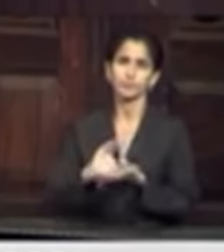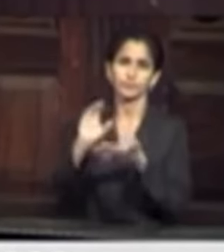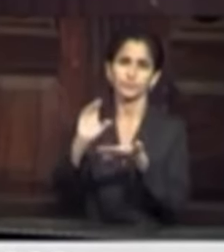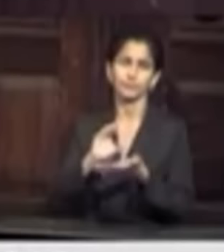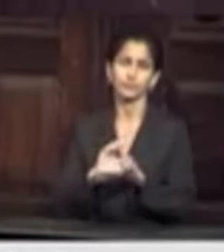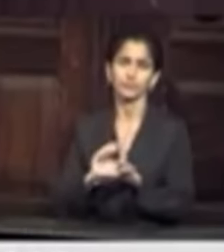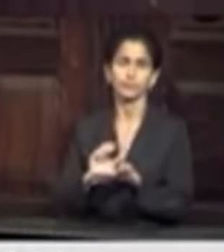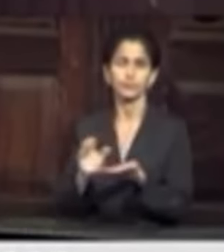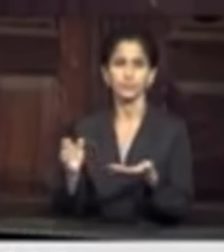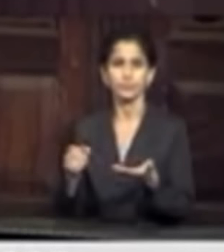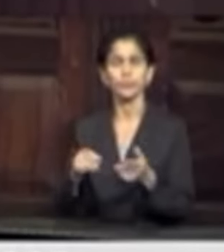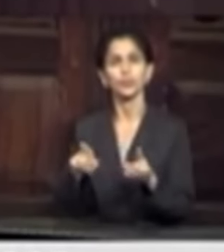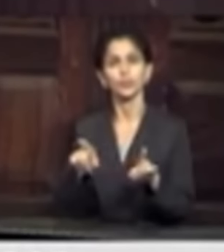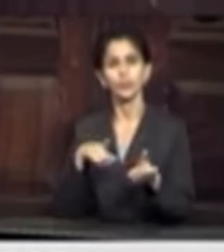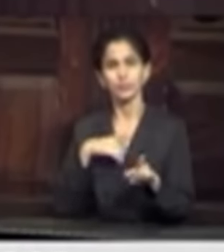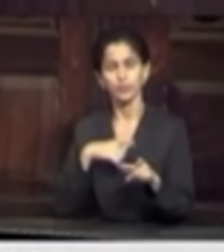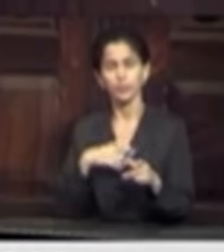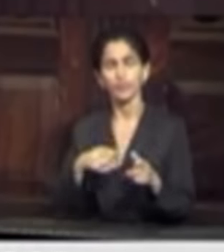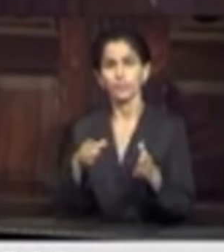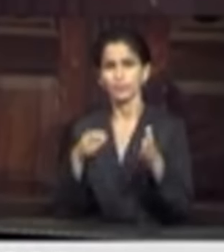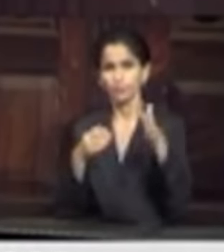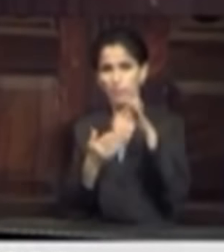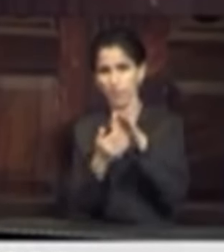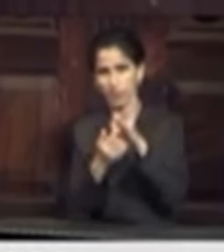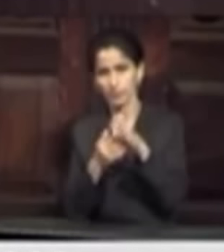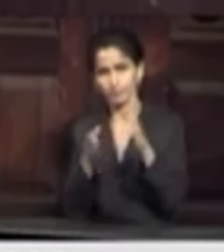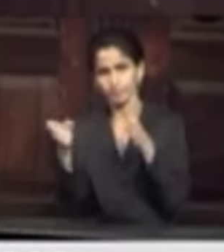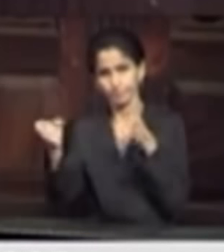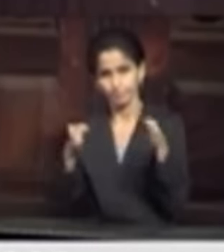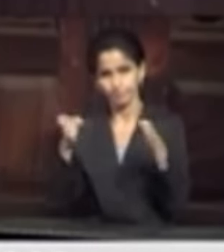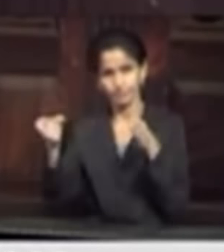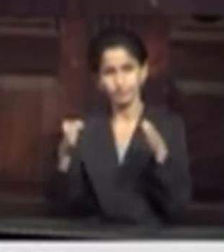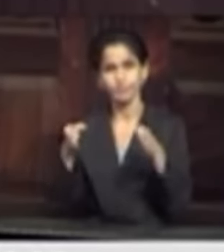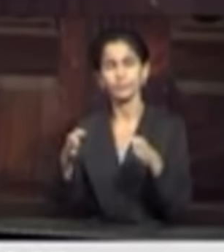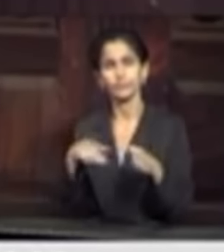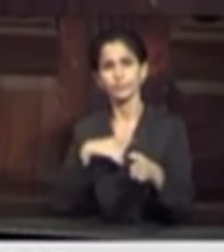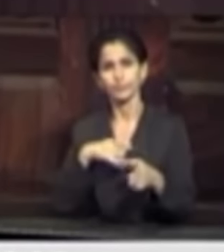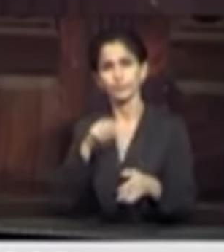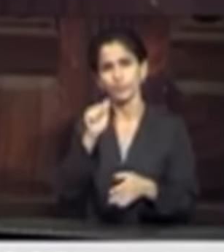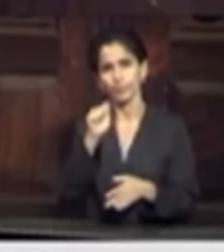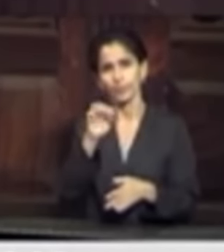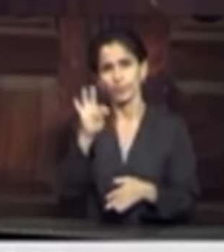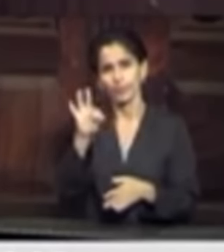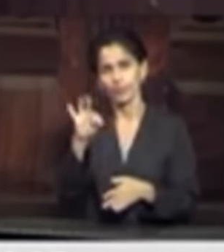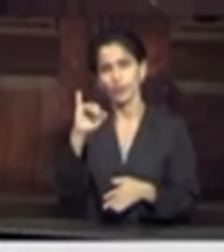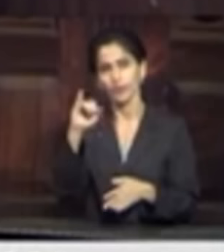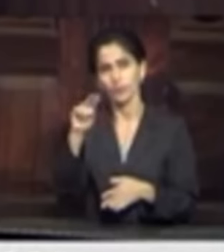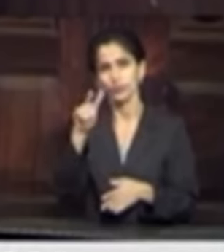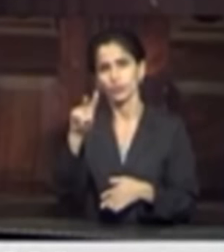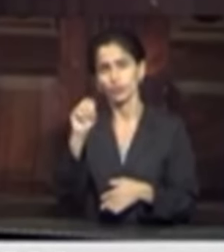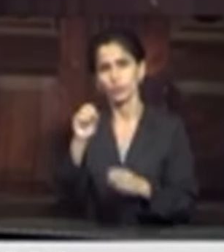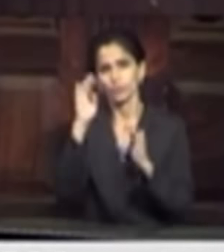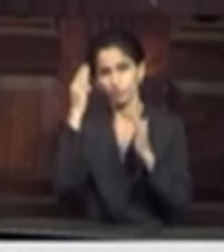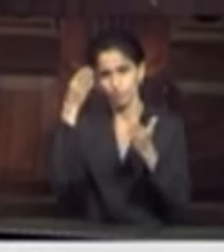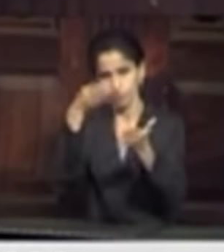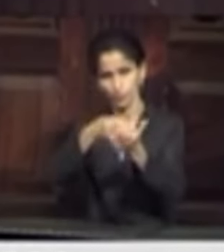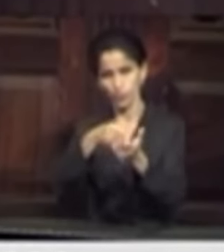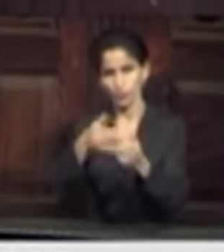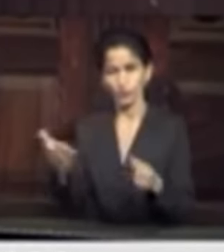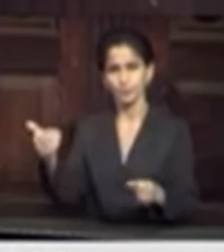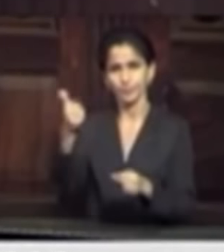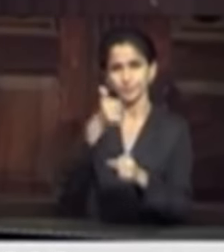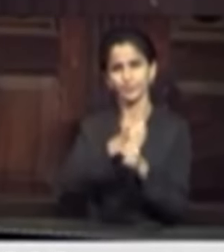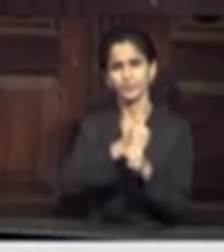com prazo de duração no contrato. E tem ativos. O objetivo qual é?